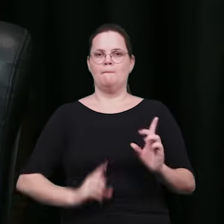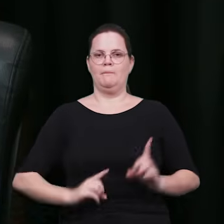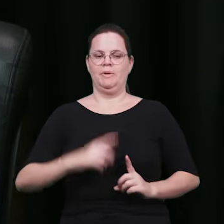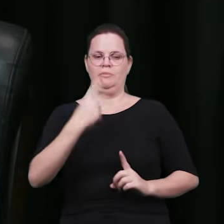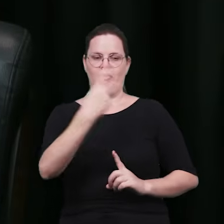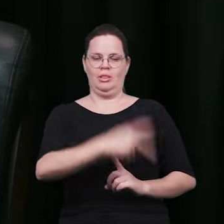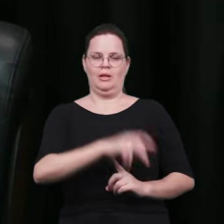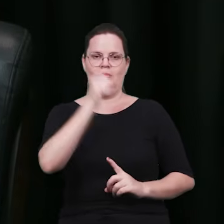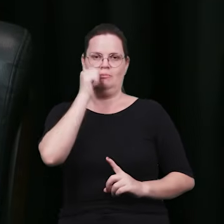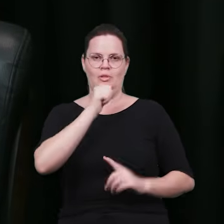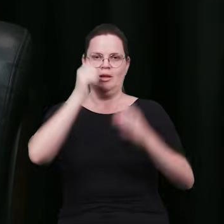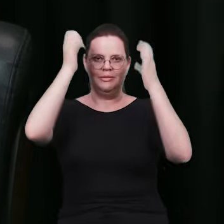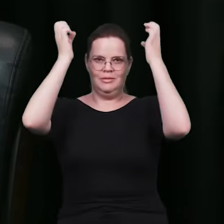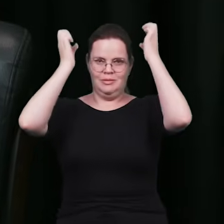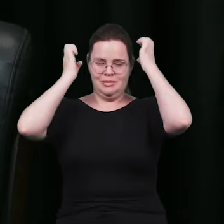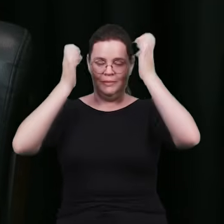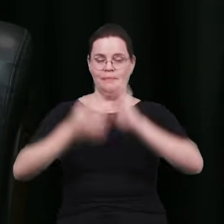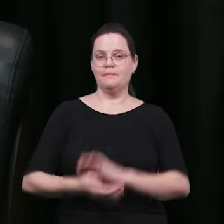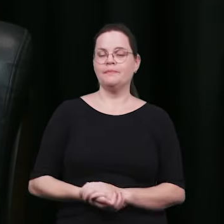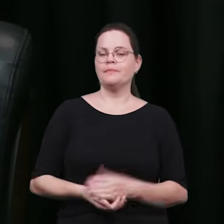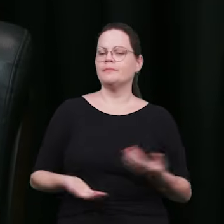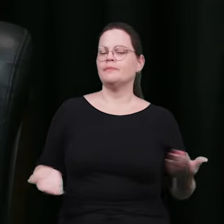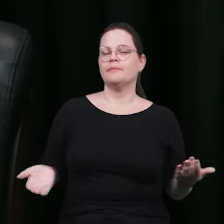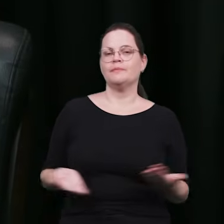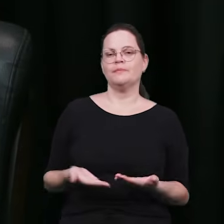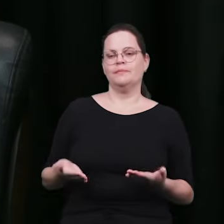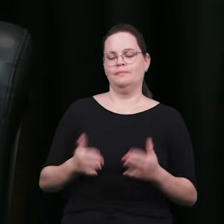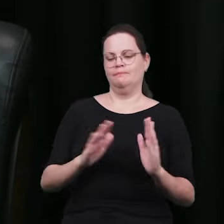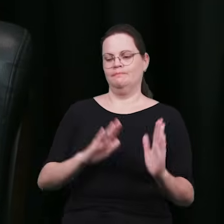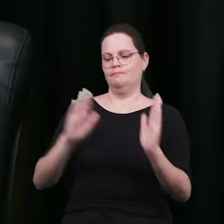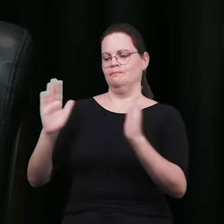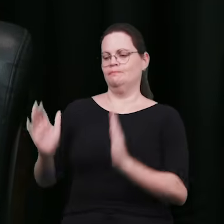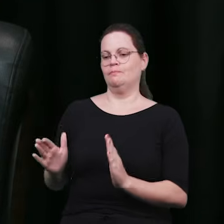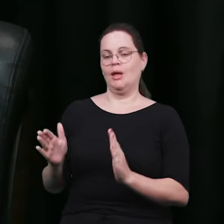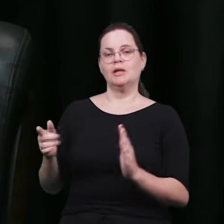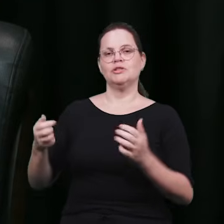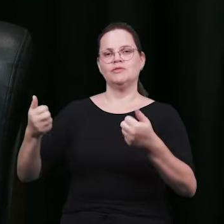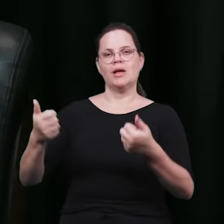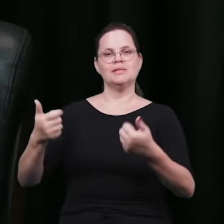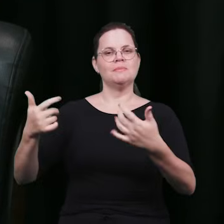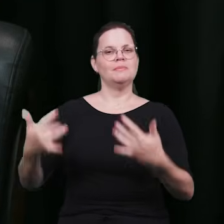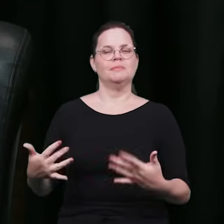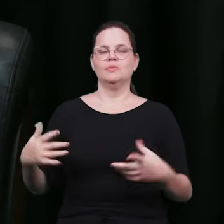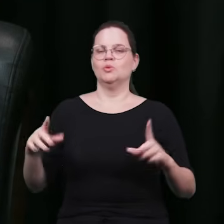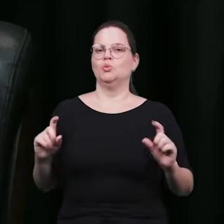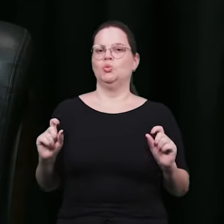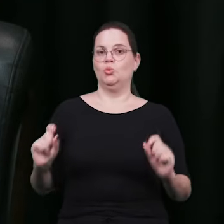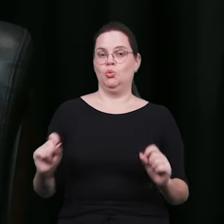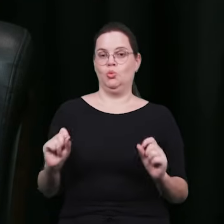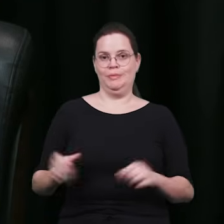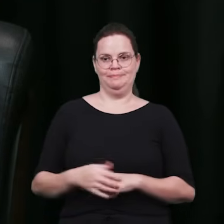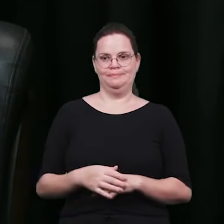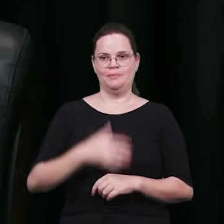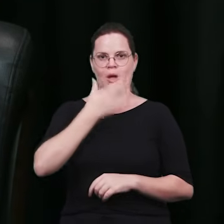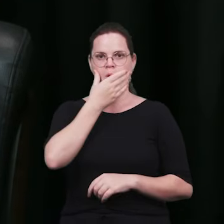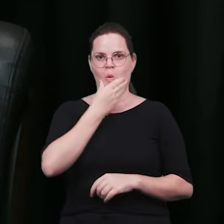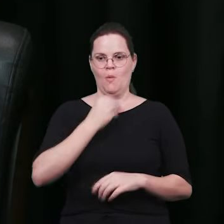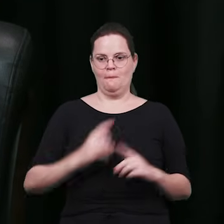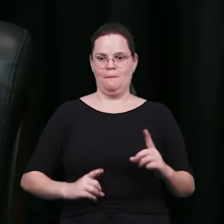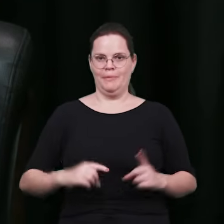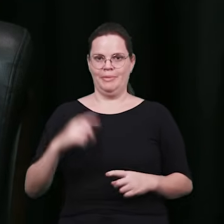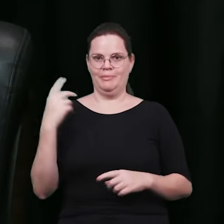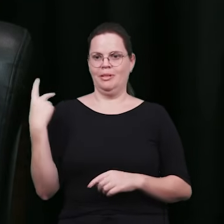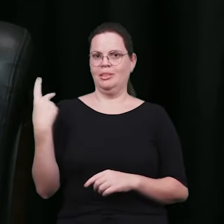terceiro episódio, nós vamos aqui partir do momento em que Mardoqueu e